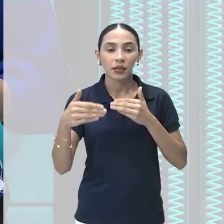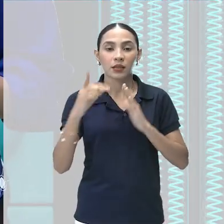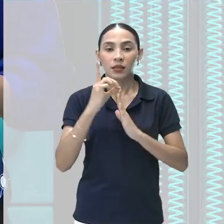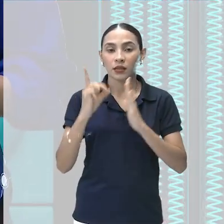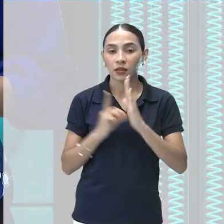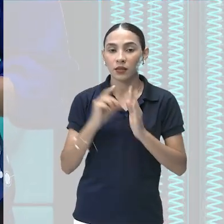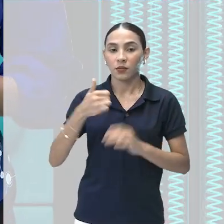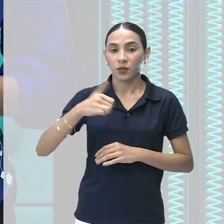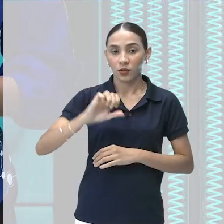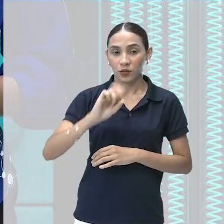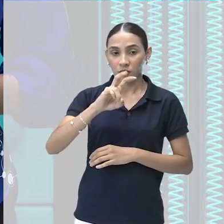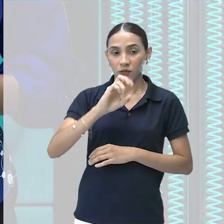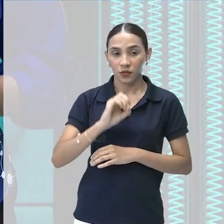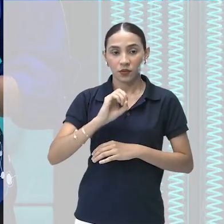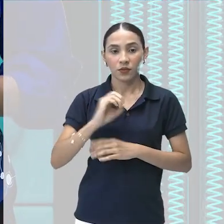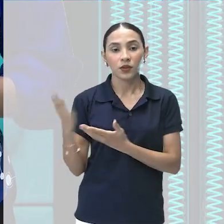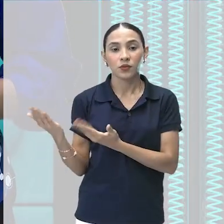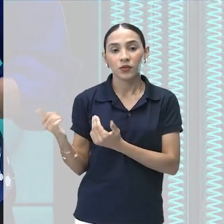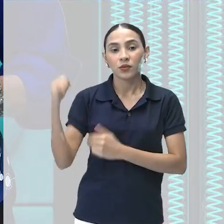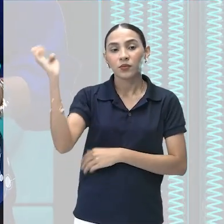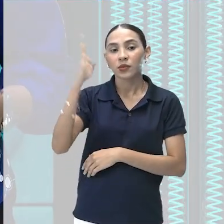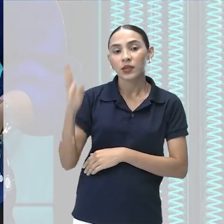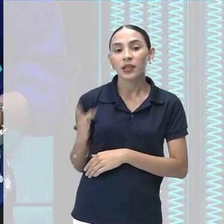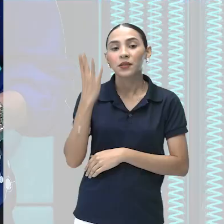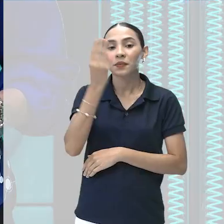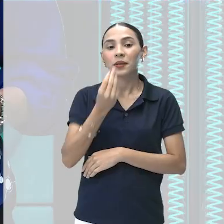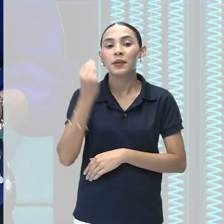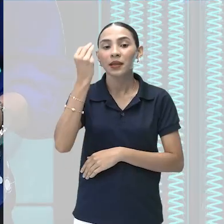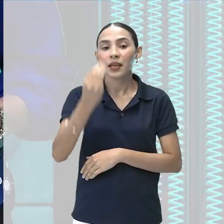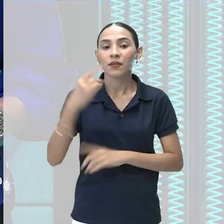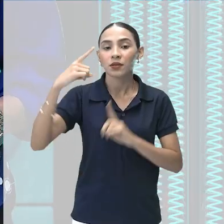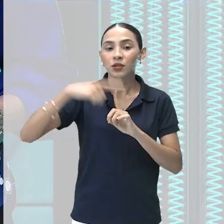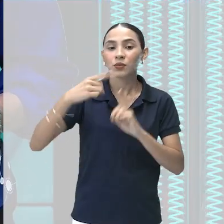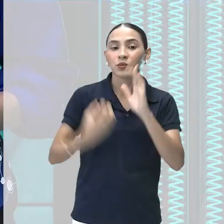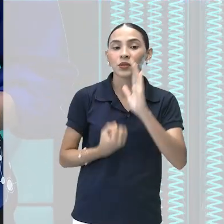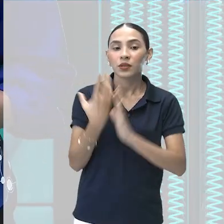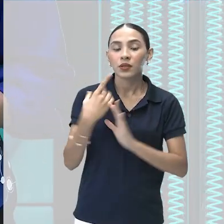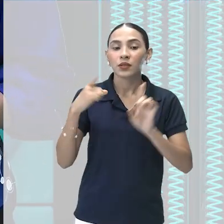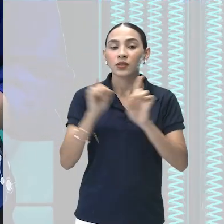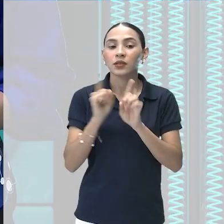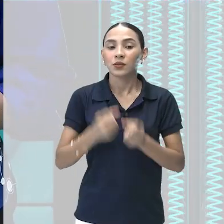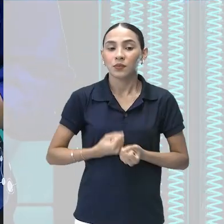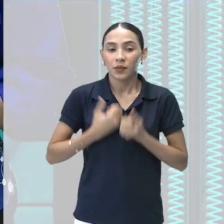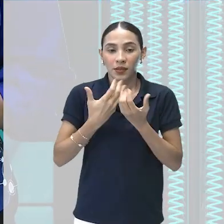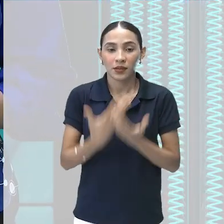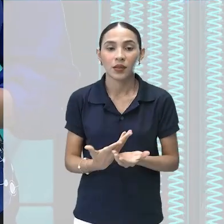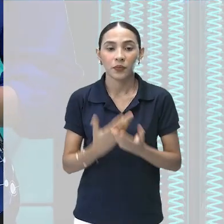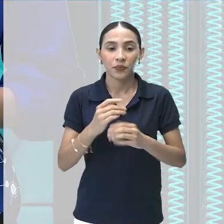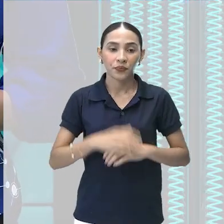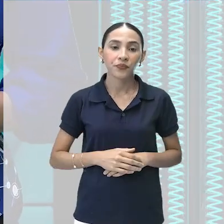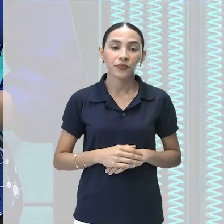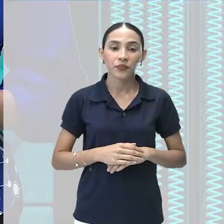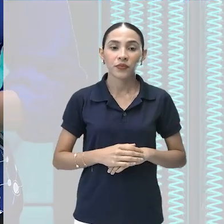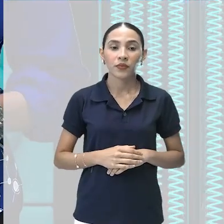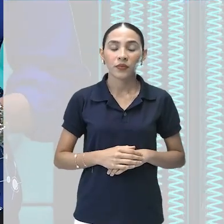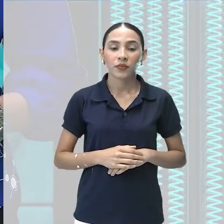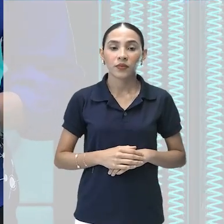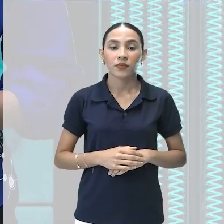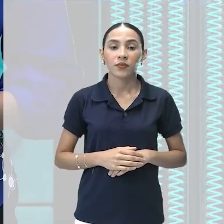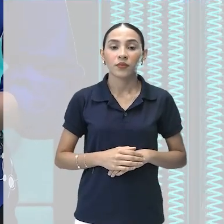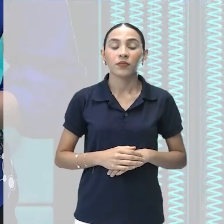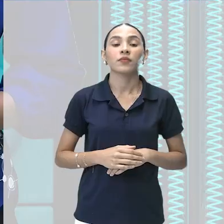de 1950, a juventude brasileira experimentava novas forma de expressão em virtude